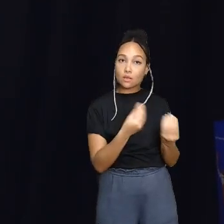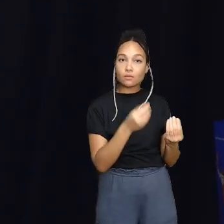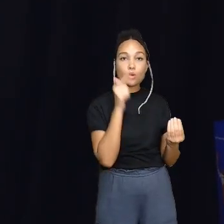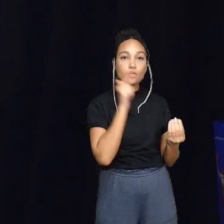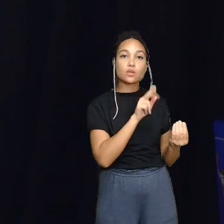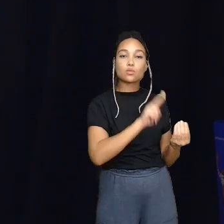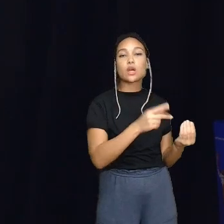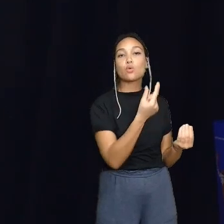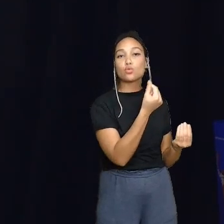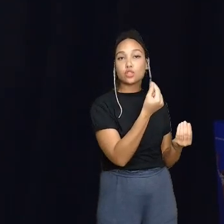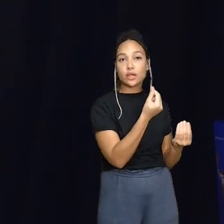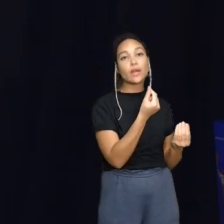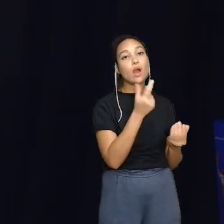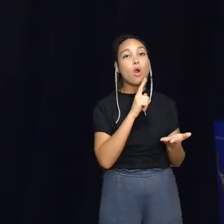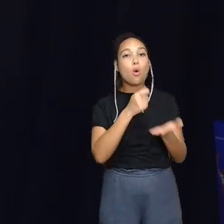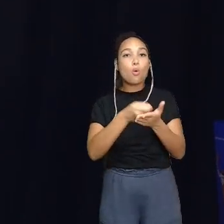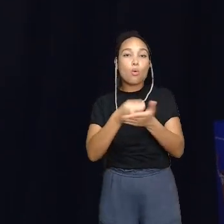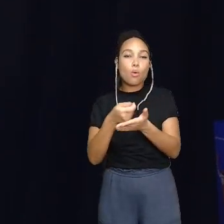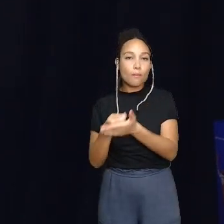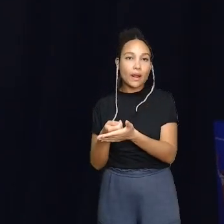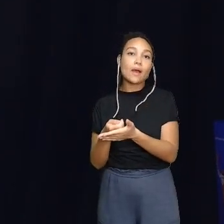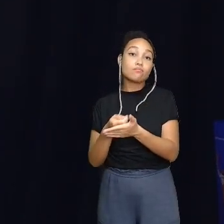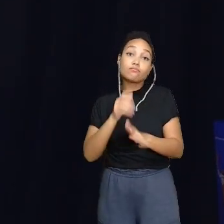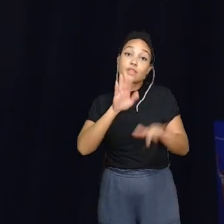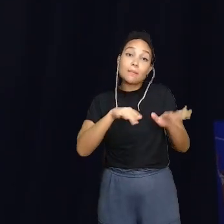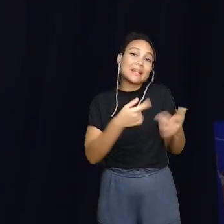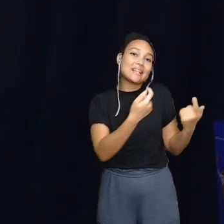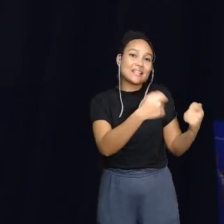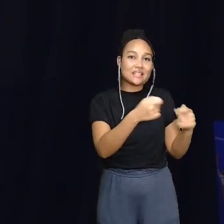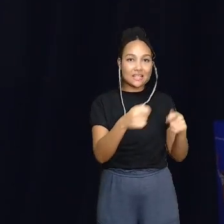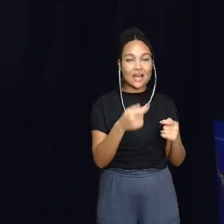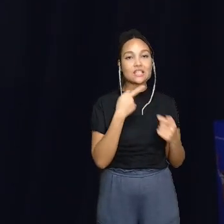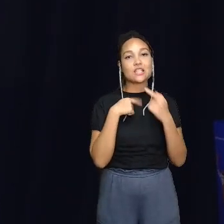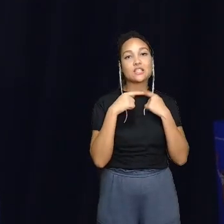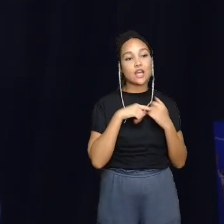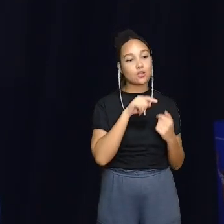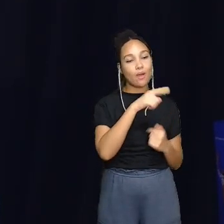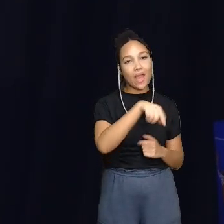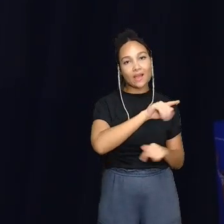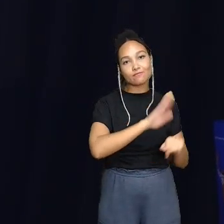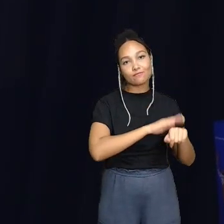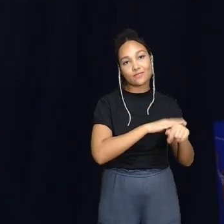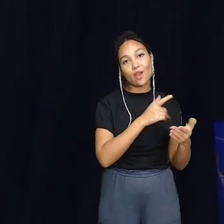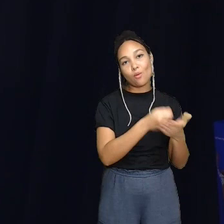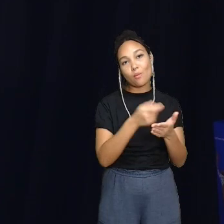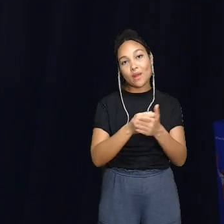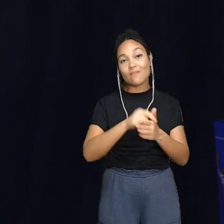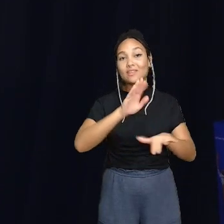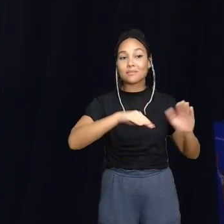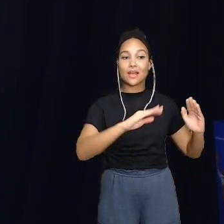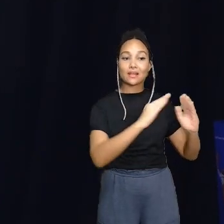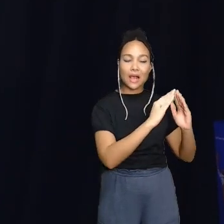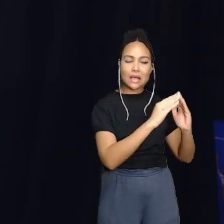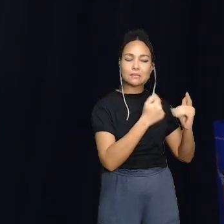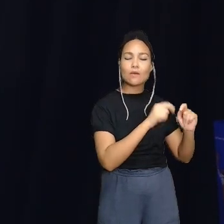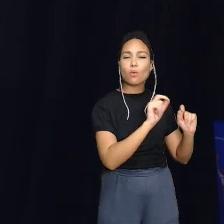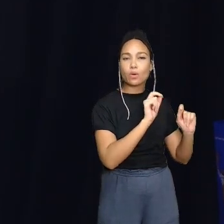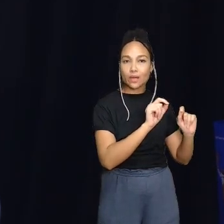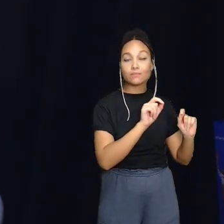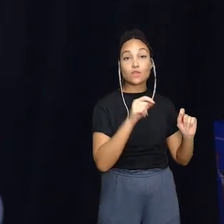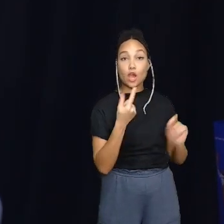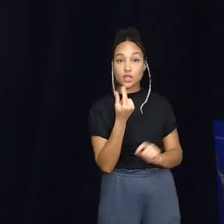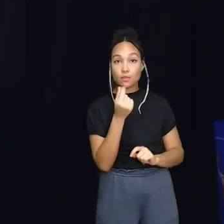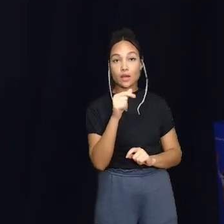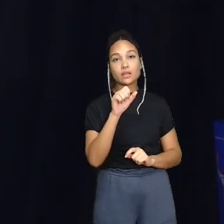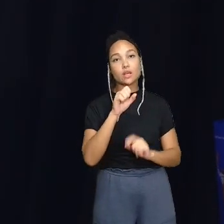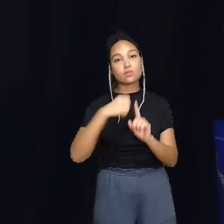fazer compras dos itens de acordo com a sua necessidade, a necessidade da sua casa. E essas moedas sociais, que faz parte da lógica